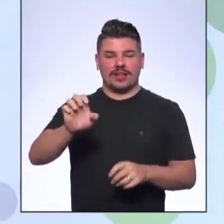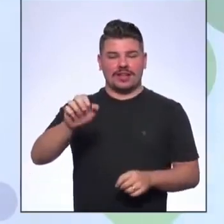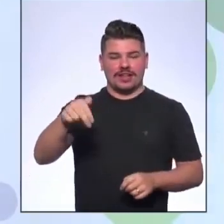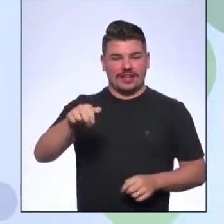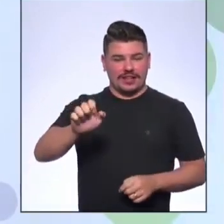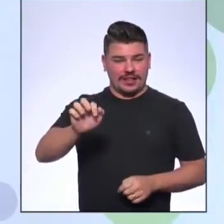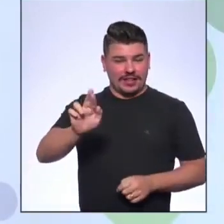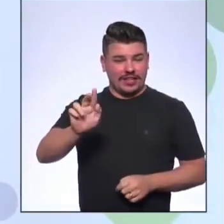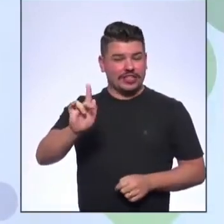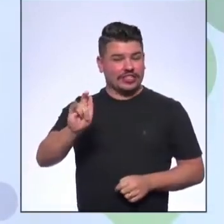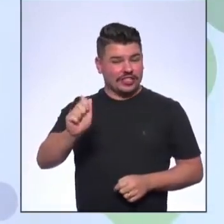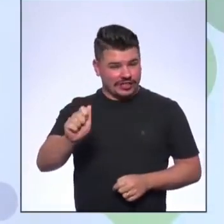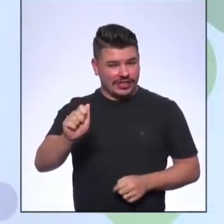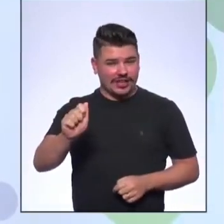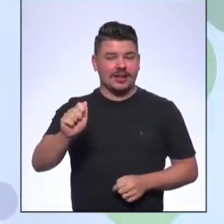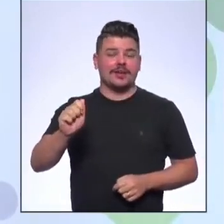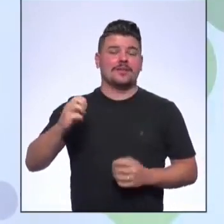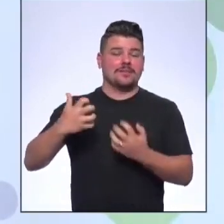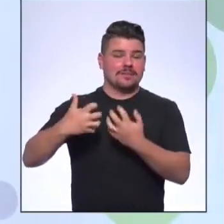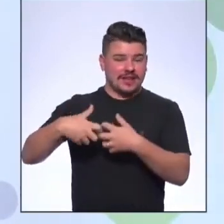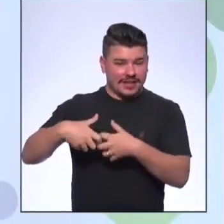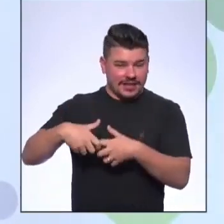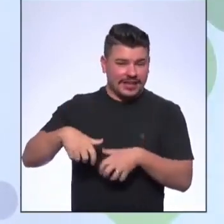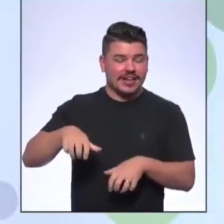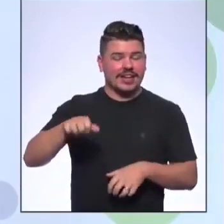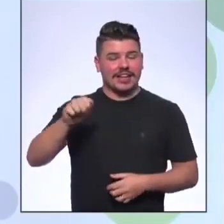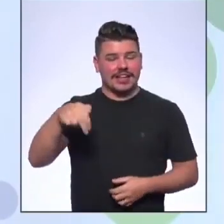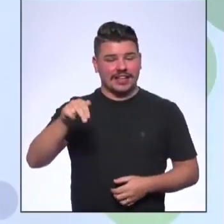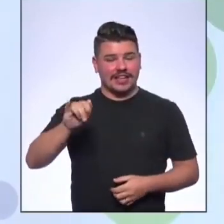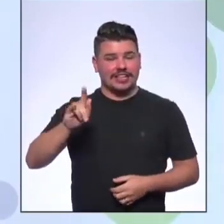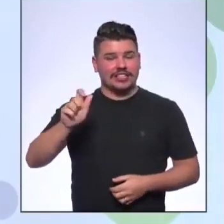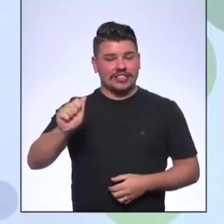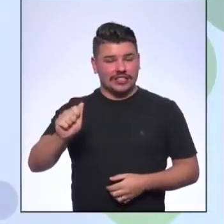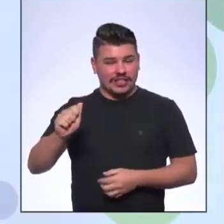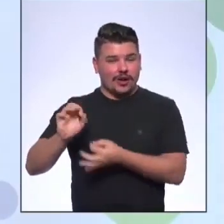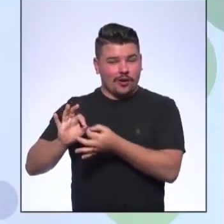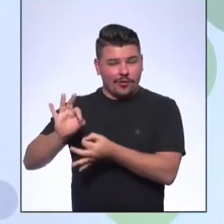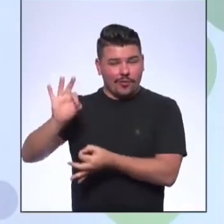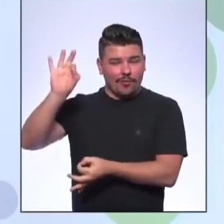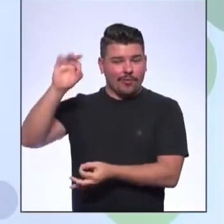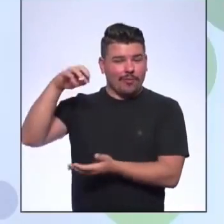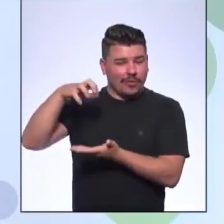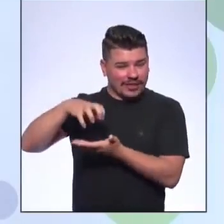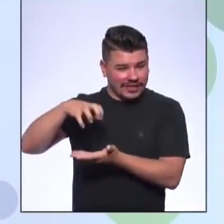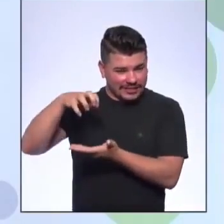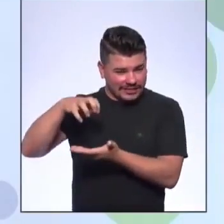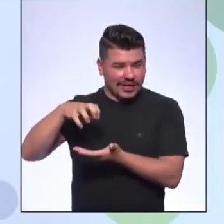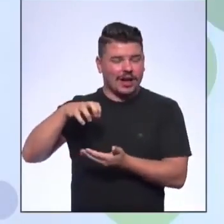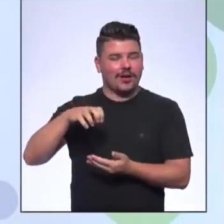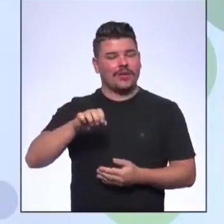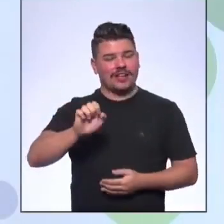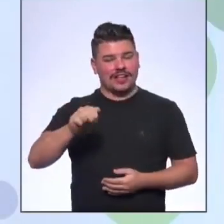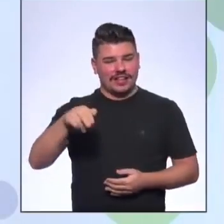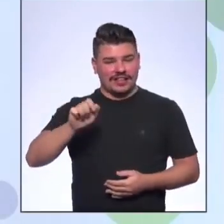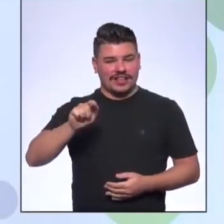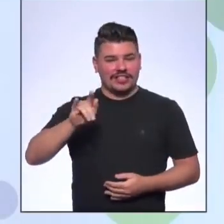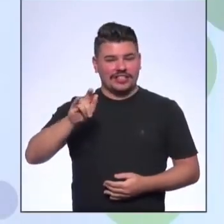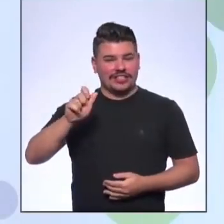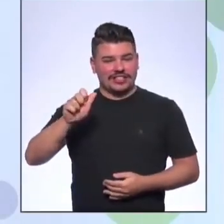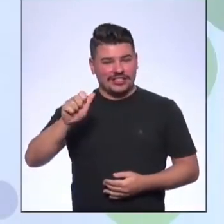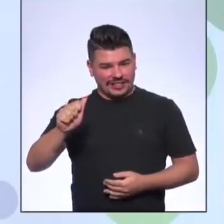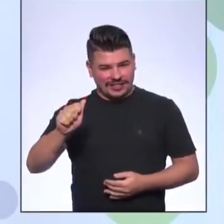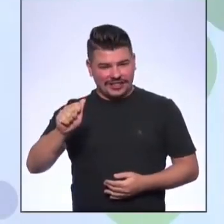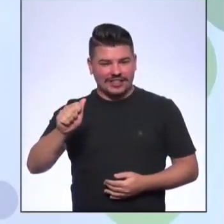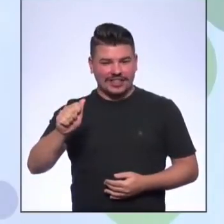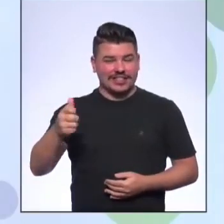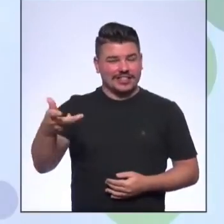né? Energia mecânica, falamos um pouquinho da energia potencial, energia cinética, certo? Quem assistiu a aula do professor Giba